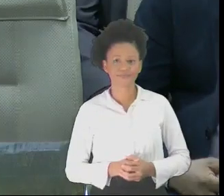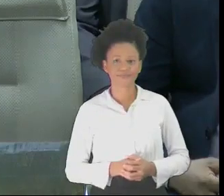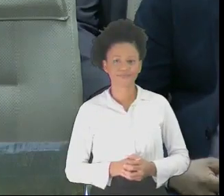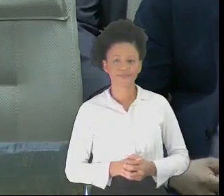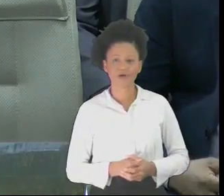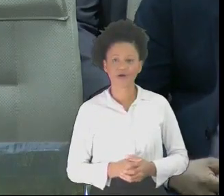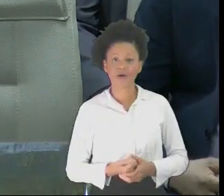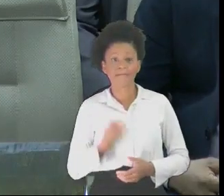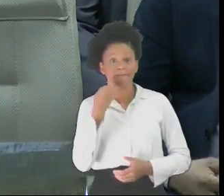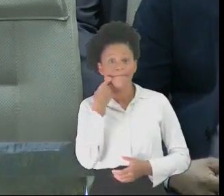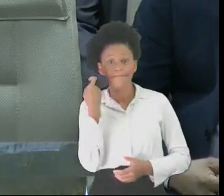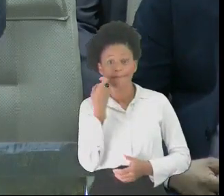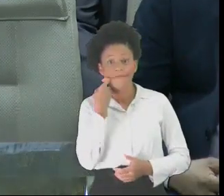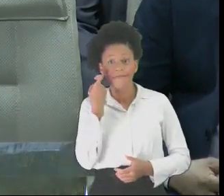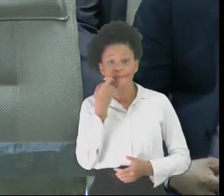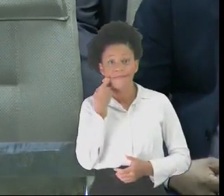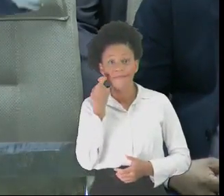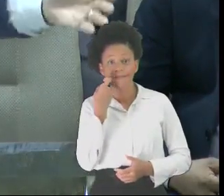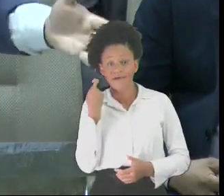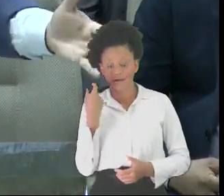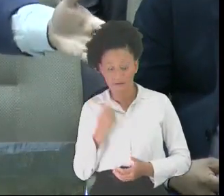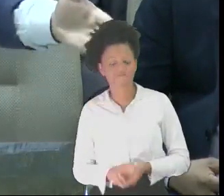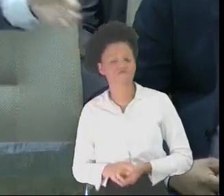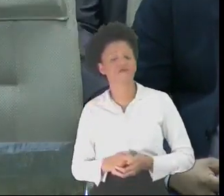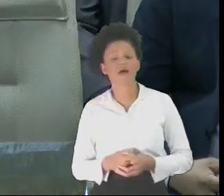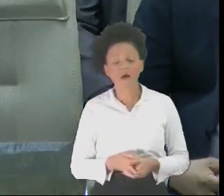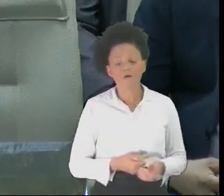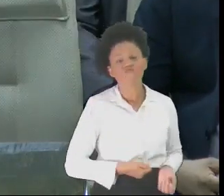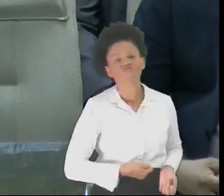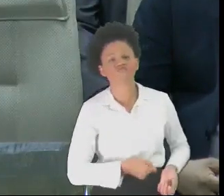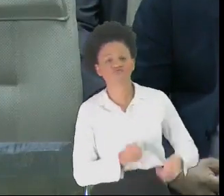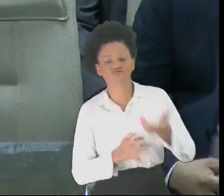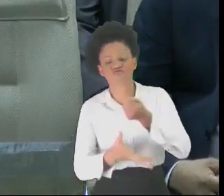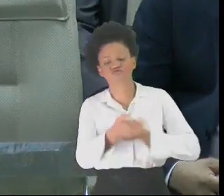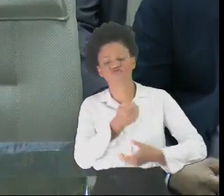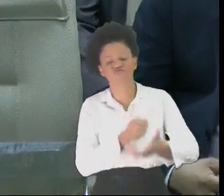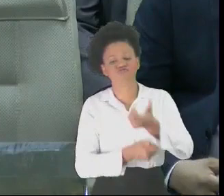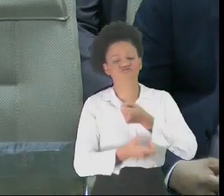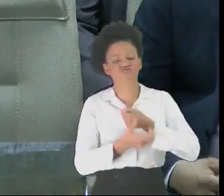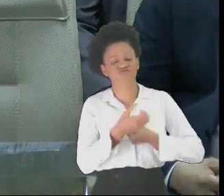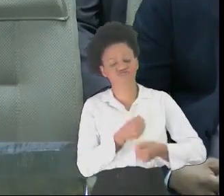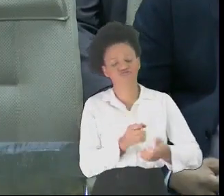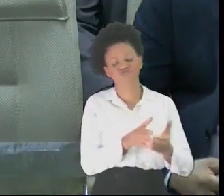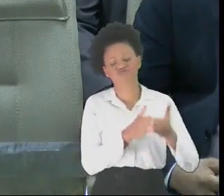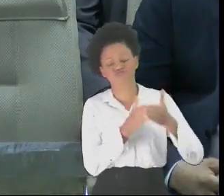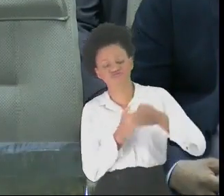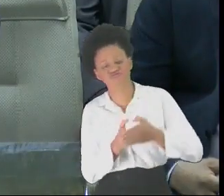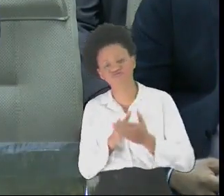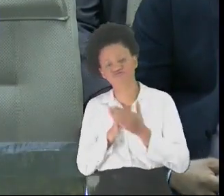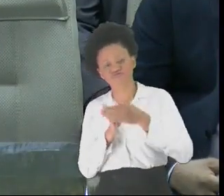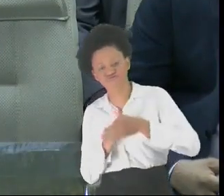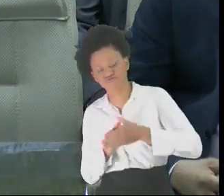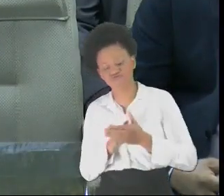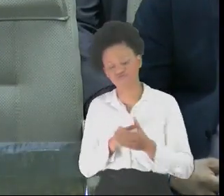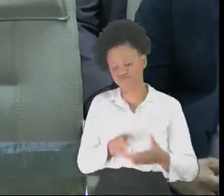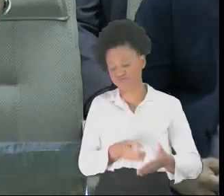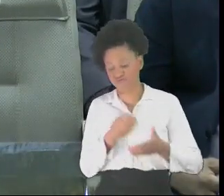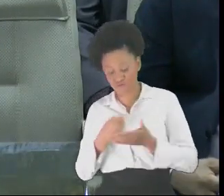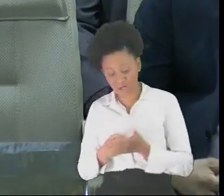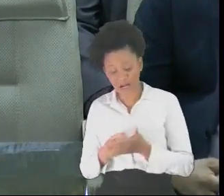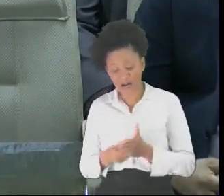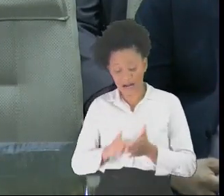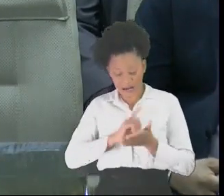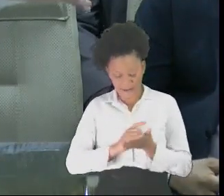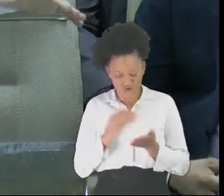O peixe vinha do mar da Galileia para a Judéia, mas os pescadores tinham que tratá-lo na beira da praia